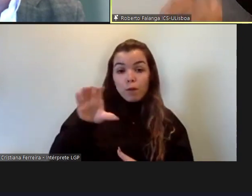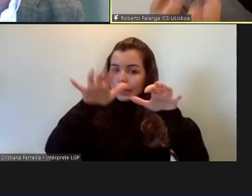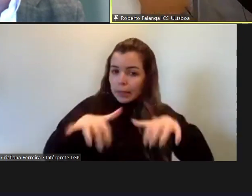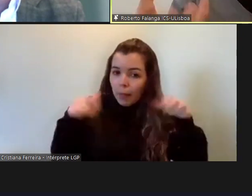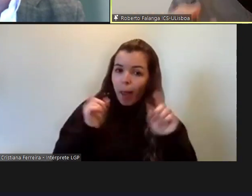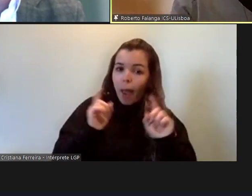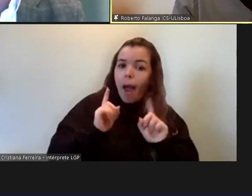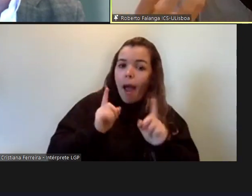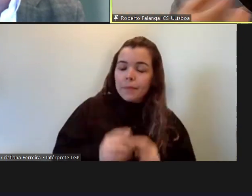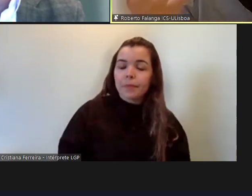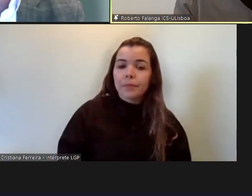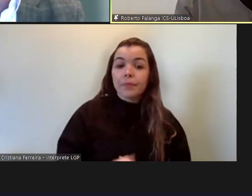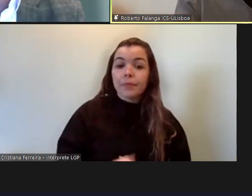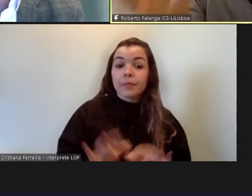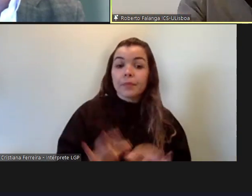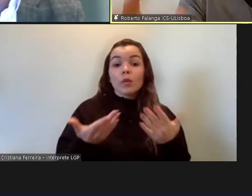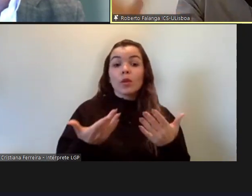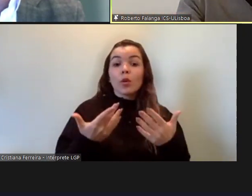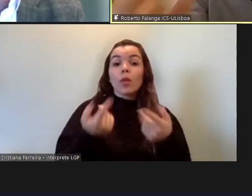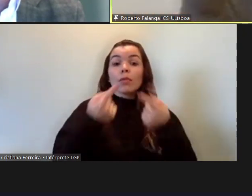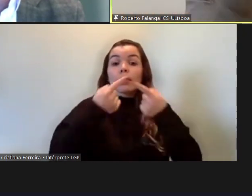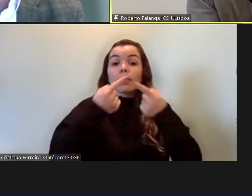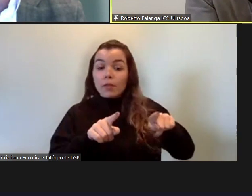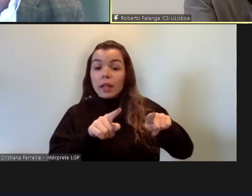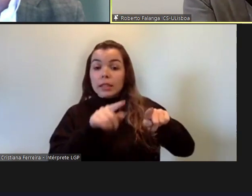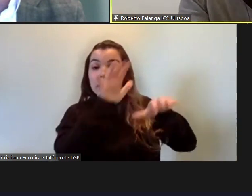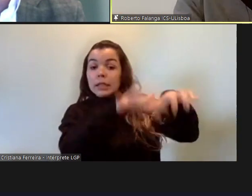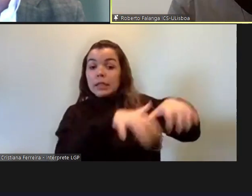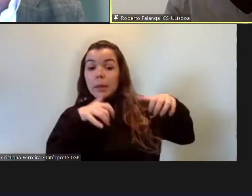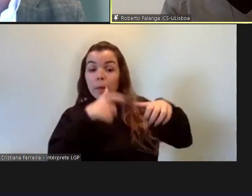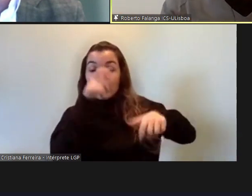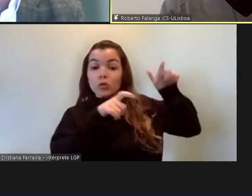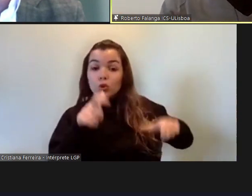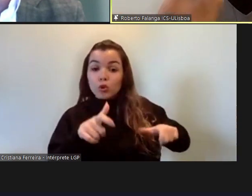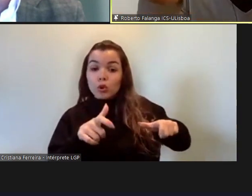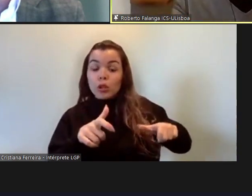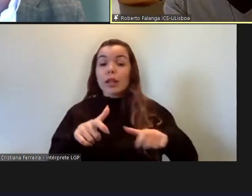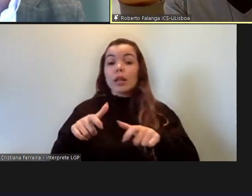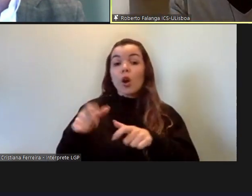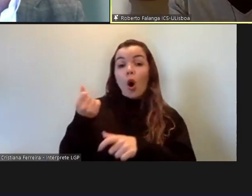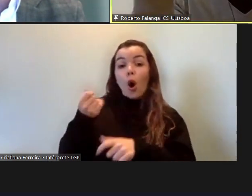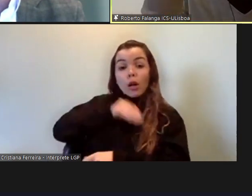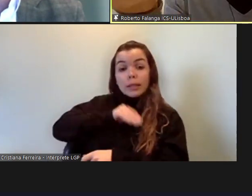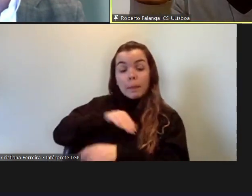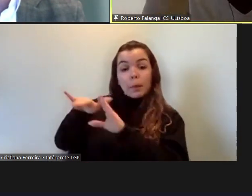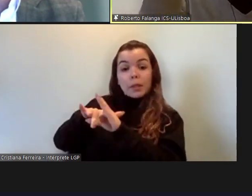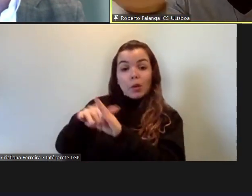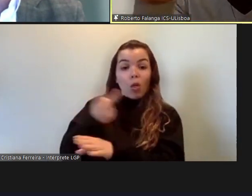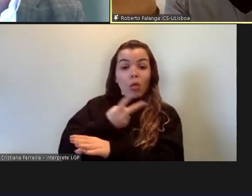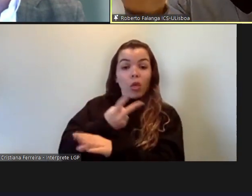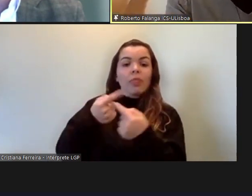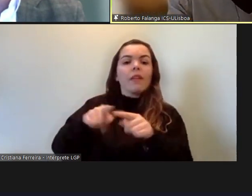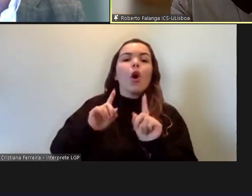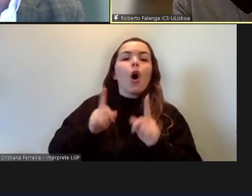já agora, qual é que é, por exemplo, a diferença entre uma Assembleia de Cidadãos e um orçamento participativo? Aqui, de forma muito